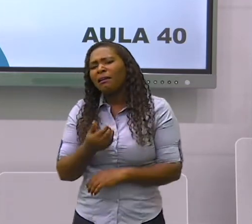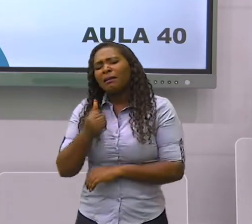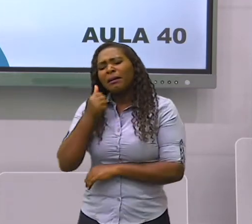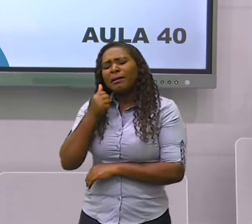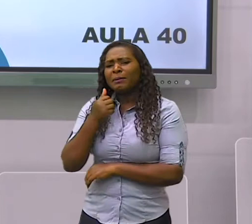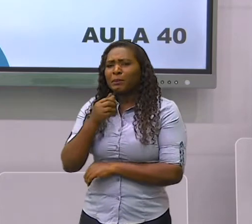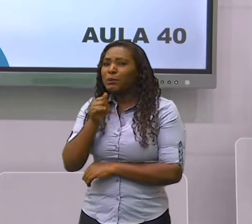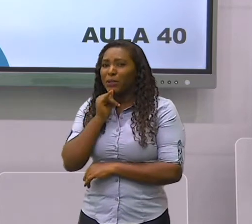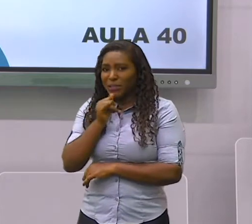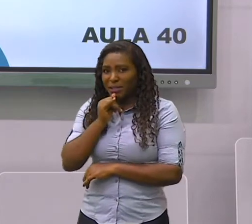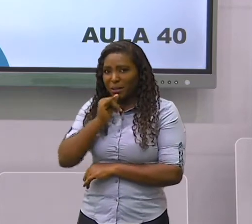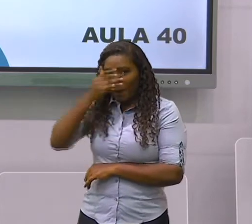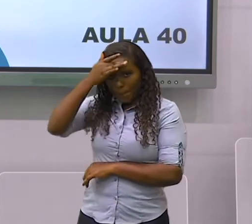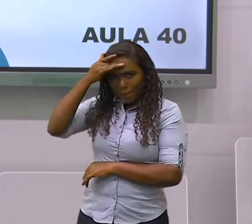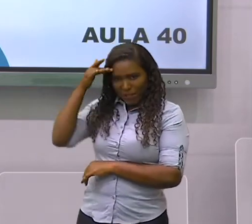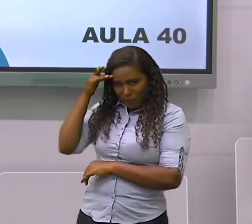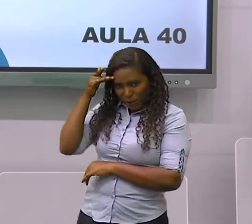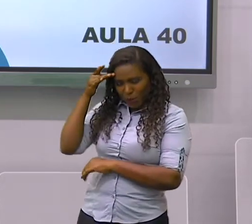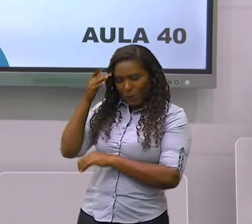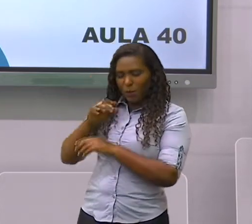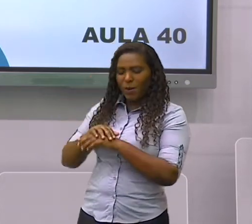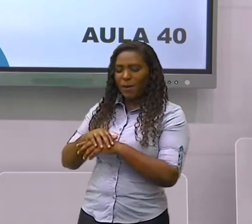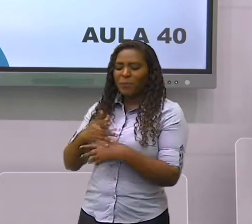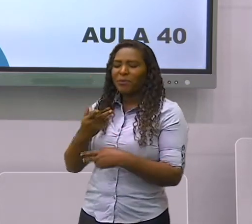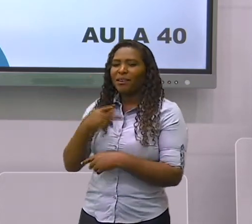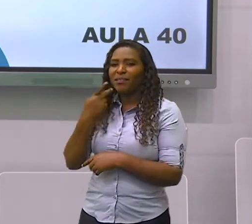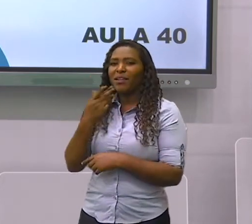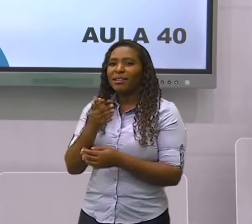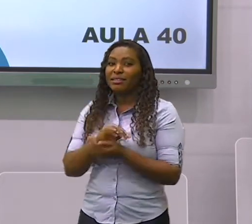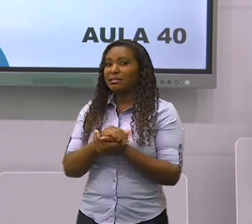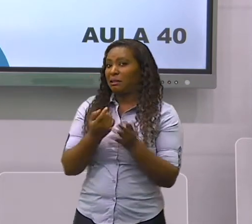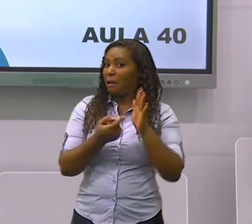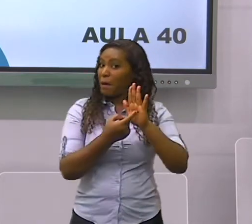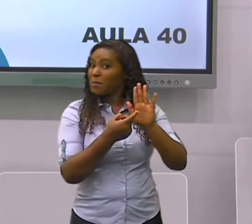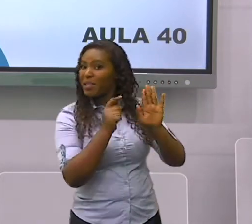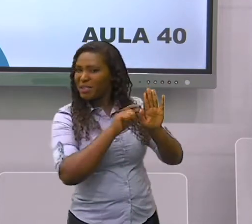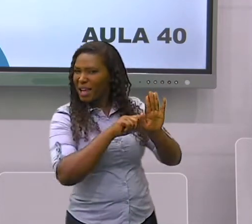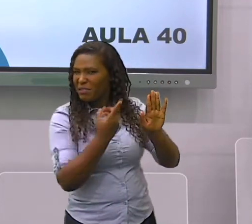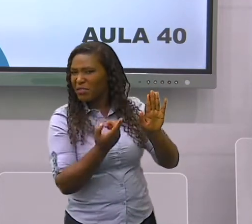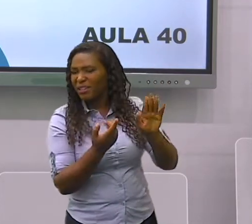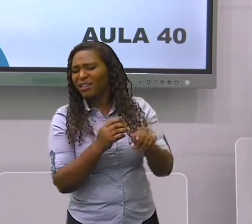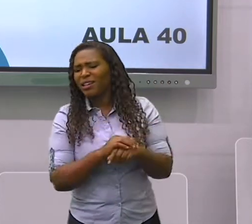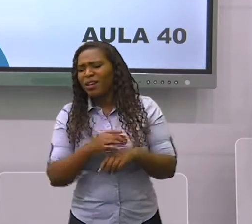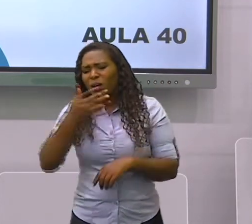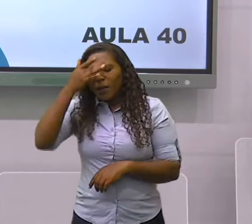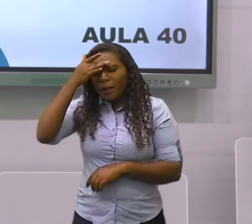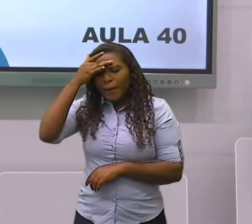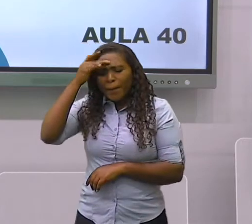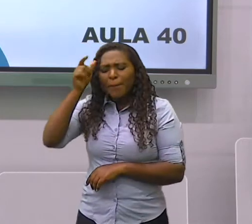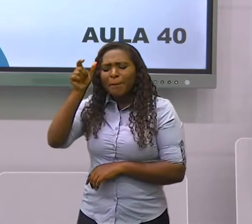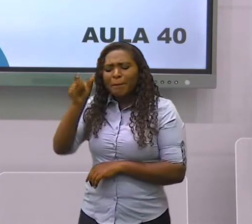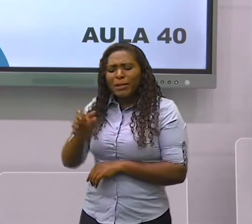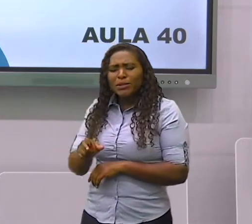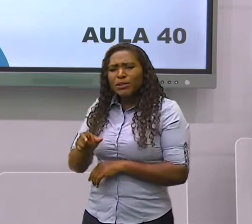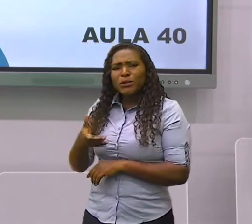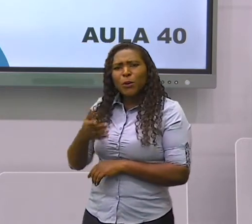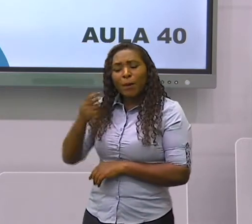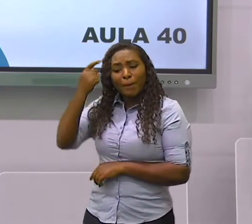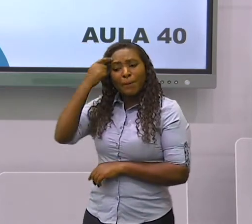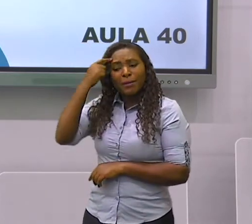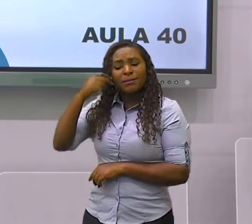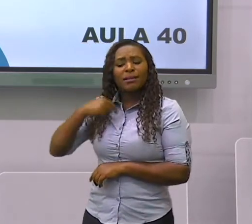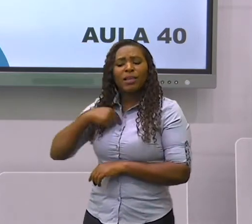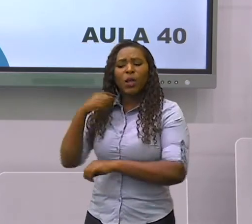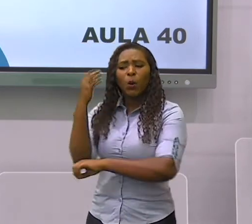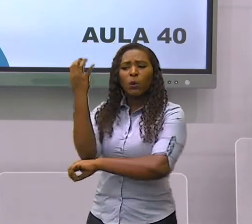pé ou plantação de dinheiro no meu quintal, não é mesmo? E nós vimos que não é bem assim que funcionam as coisas. Nós vimos